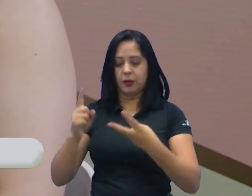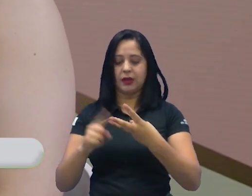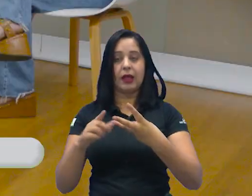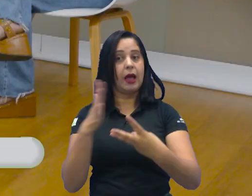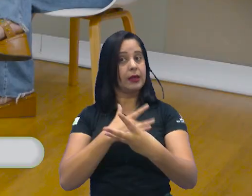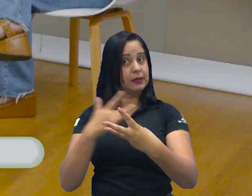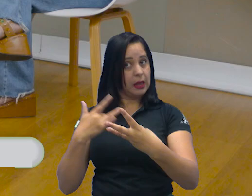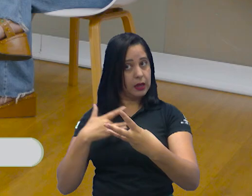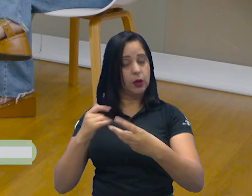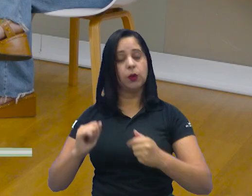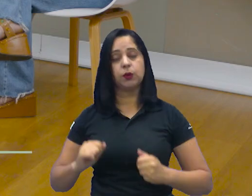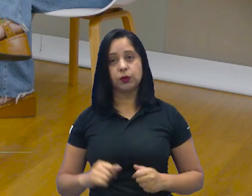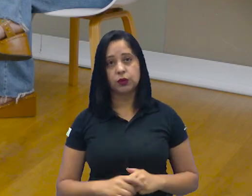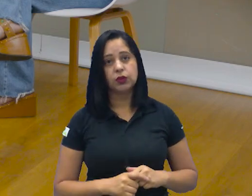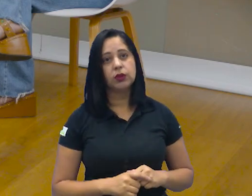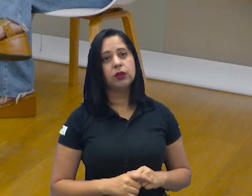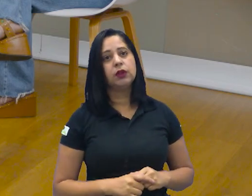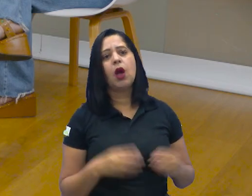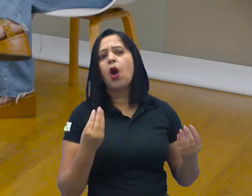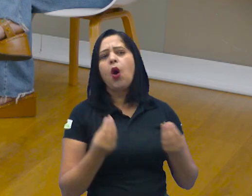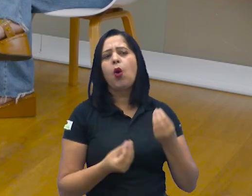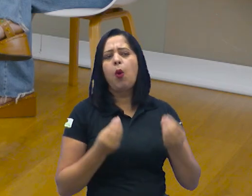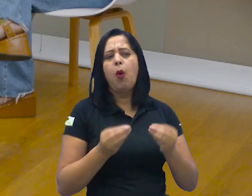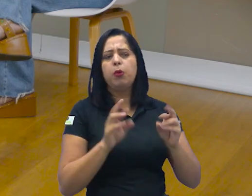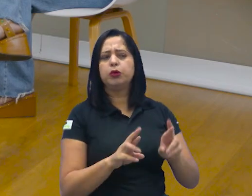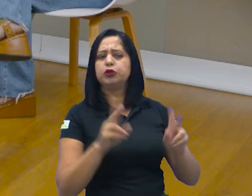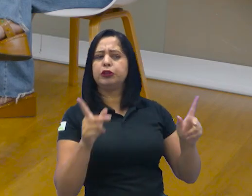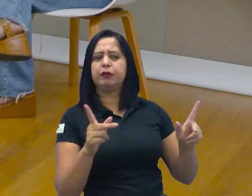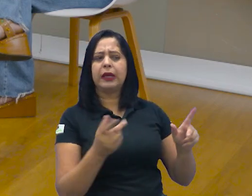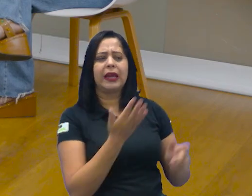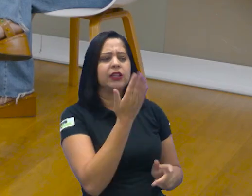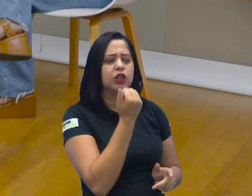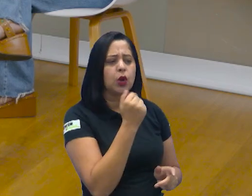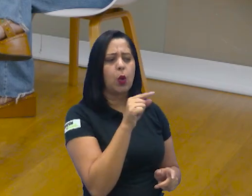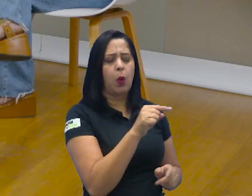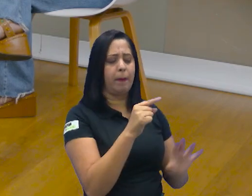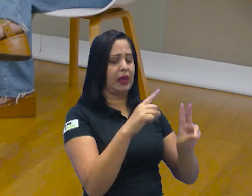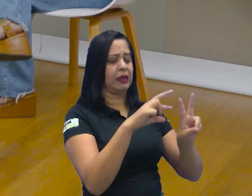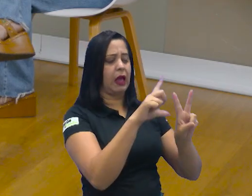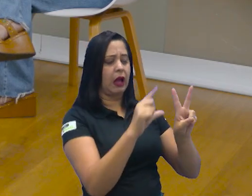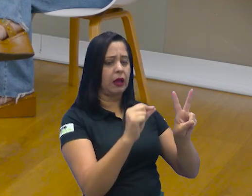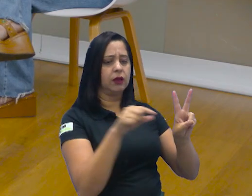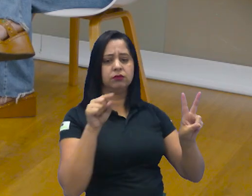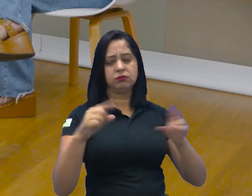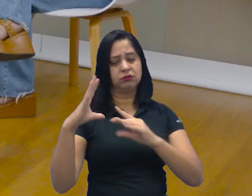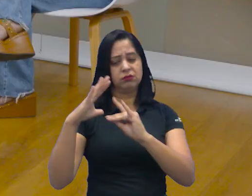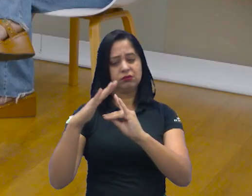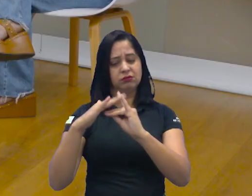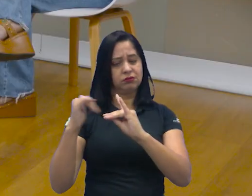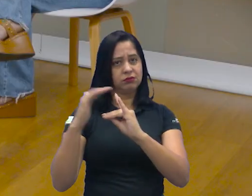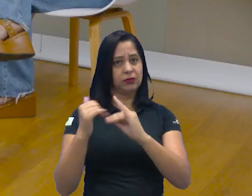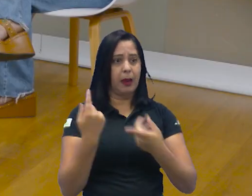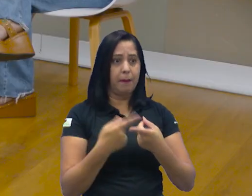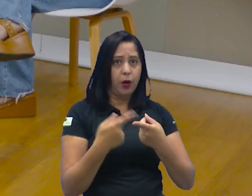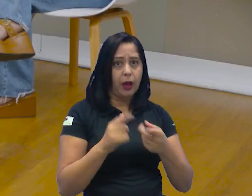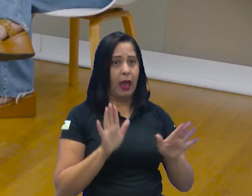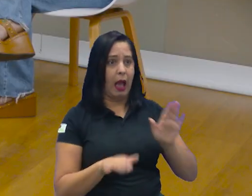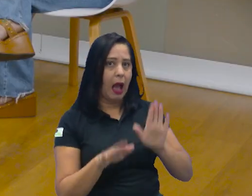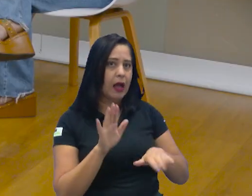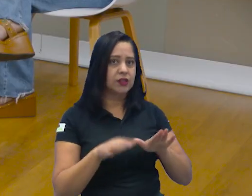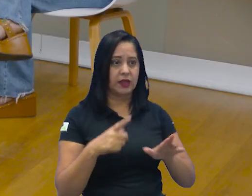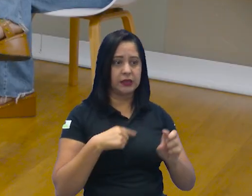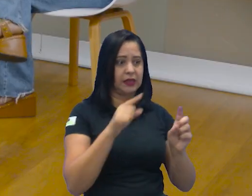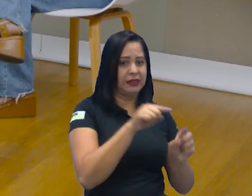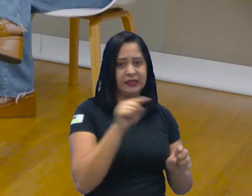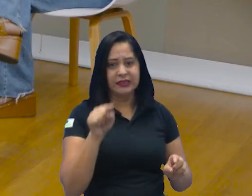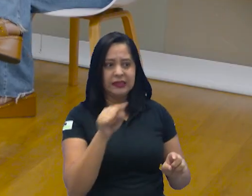Ah, perfeito. E como que eu posso diferenciar um cardápio vegano de um vegetariano? Porque muitas vezes a gente esbarra nessas duas questões,